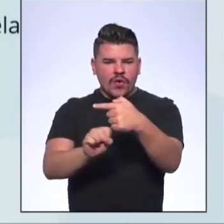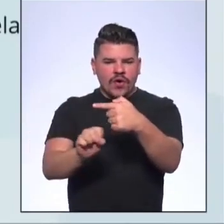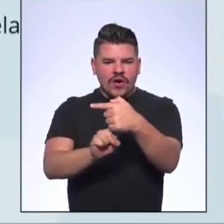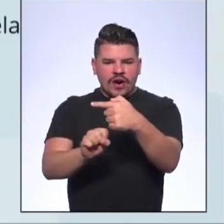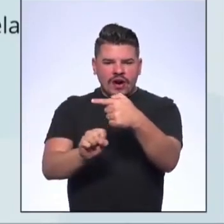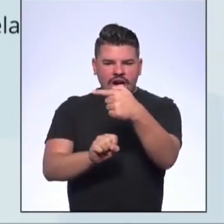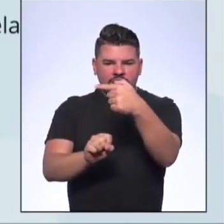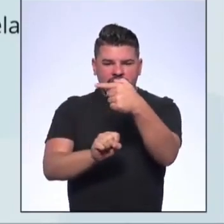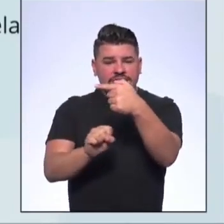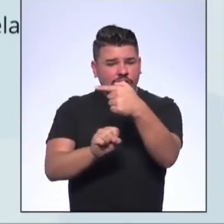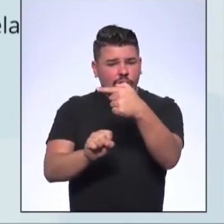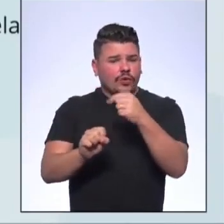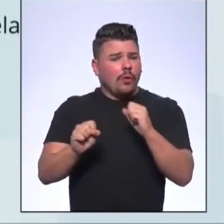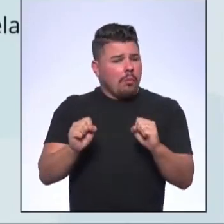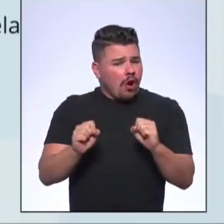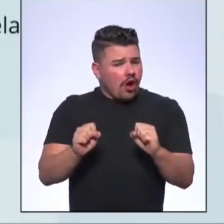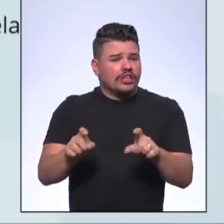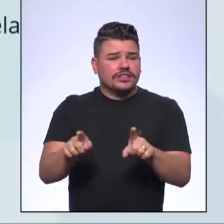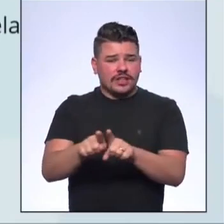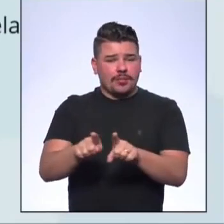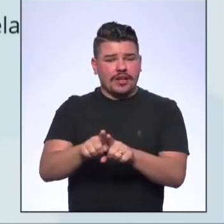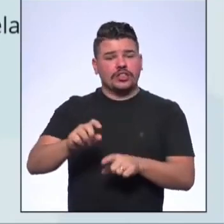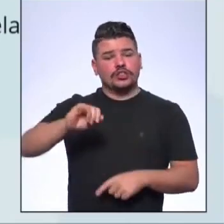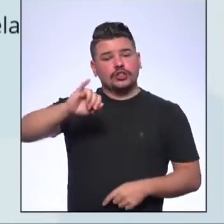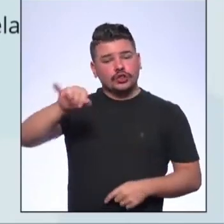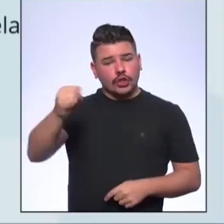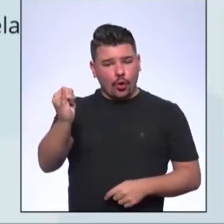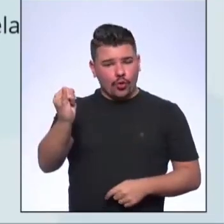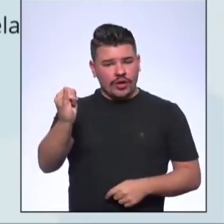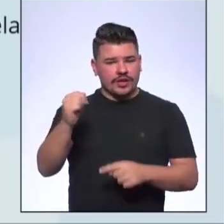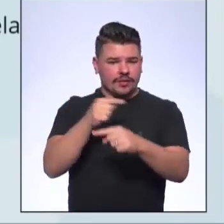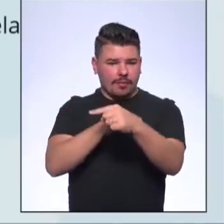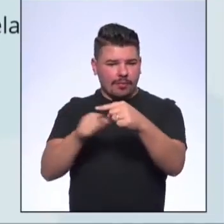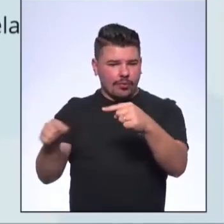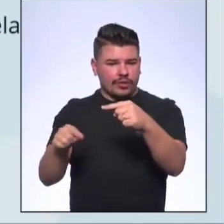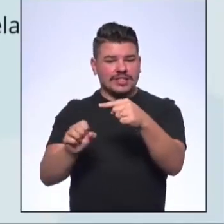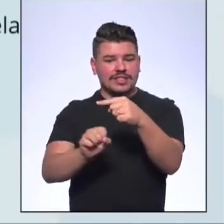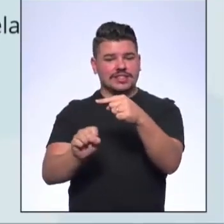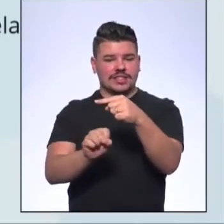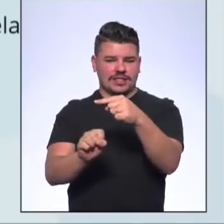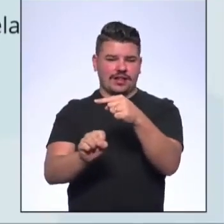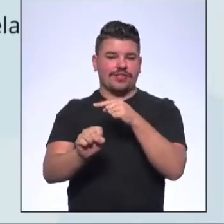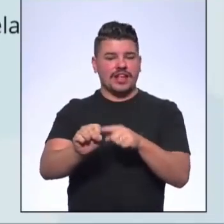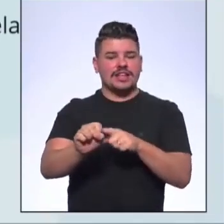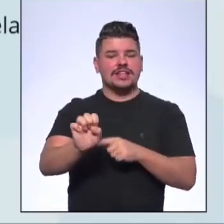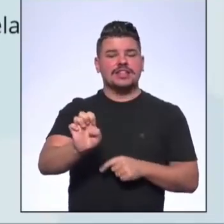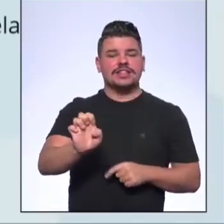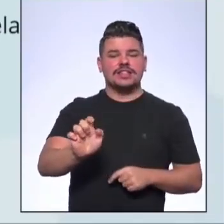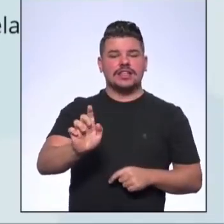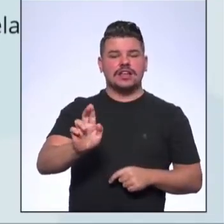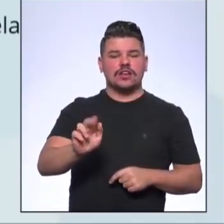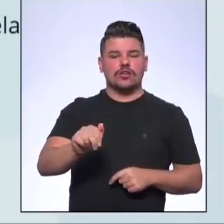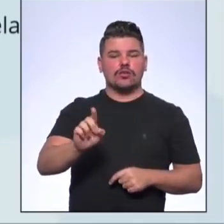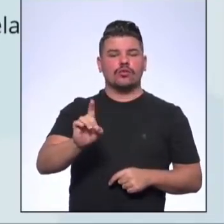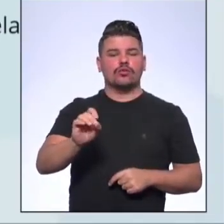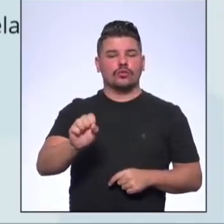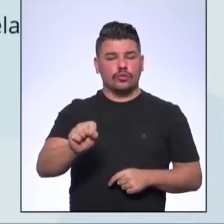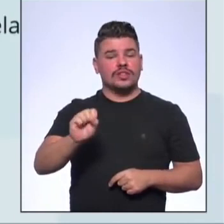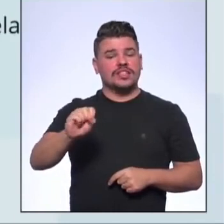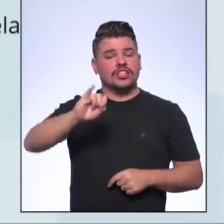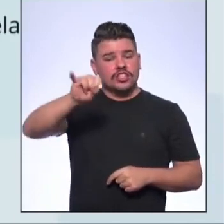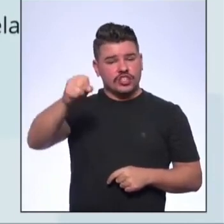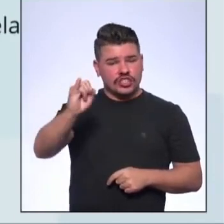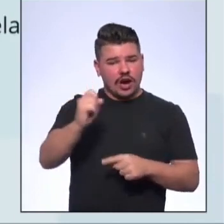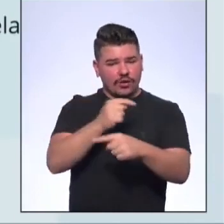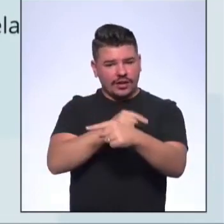segundo. Pode ser também em joule por segundo. J sobre S, né, no caso, né? Se for joule por segundo, tem um nome